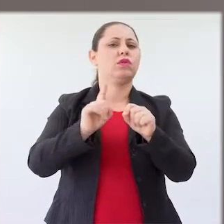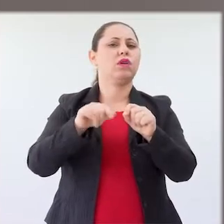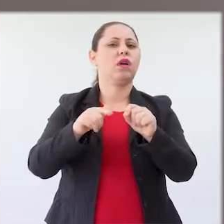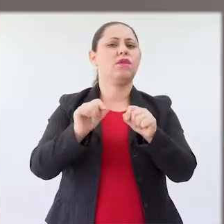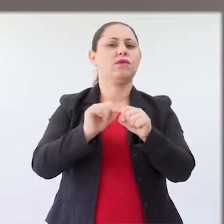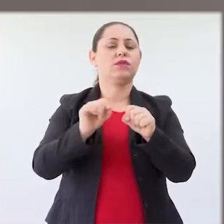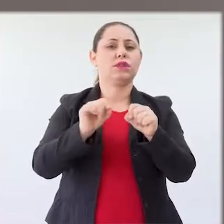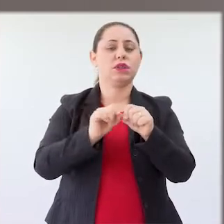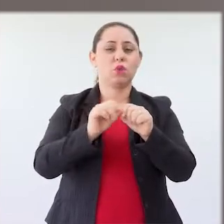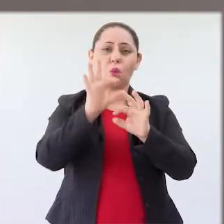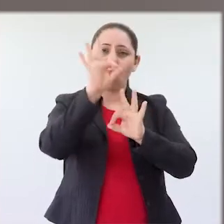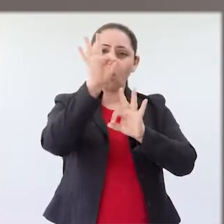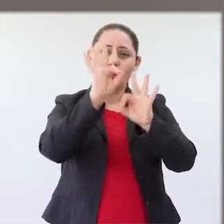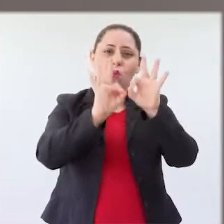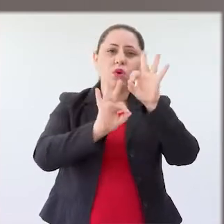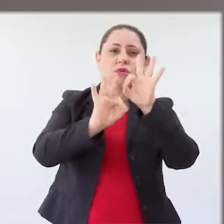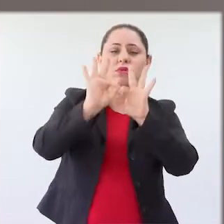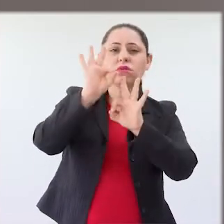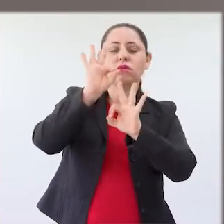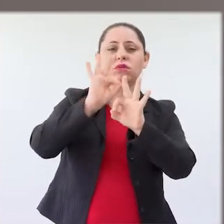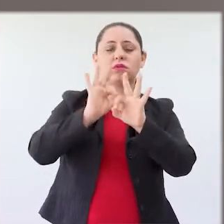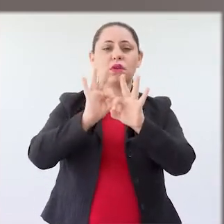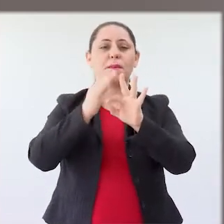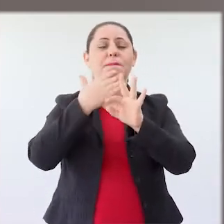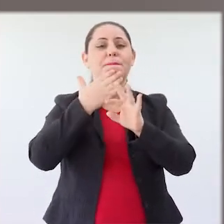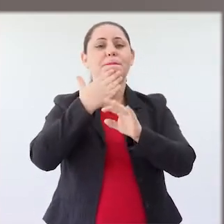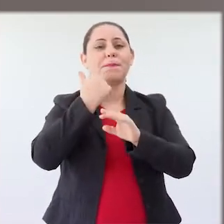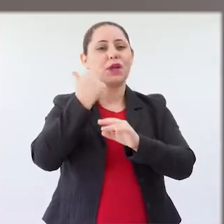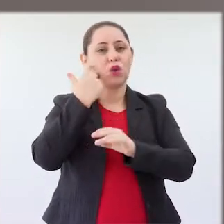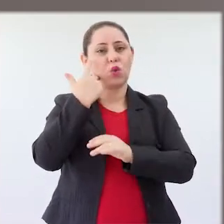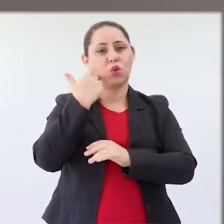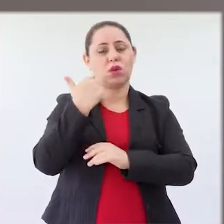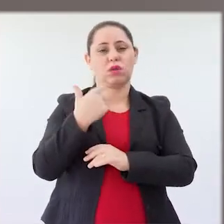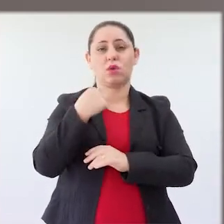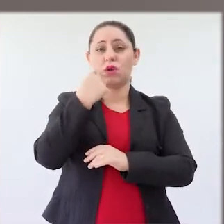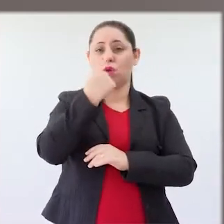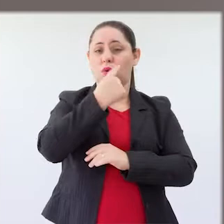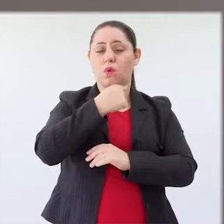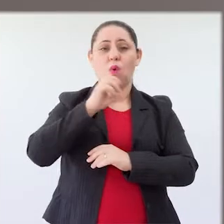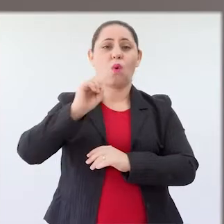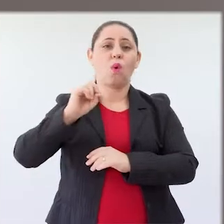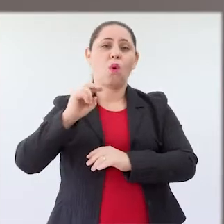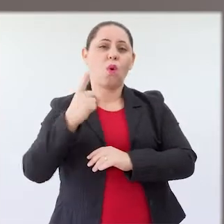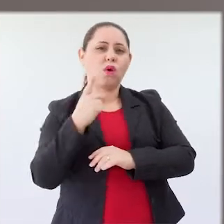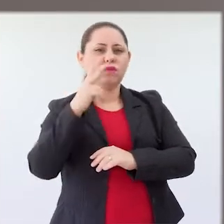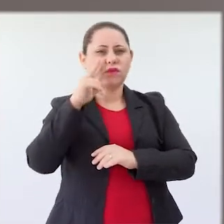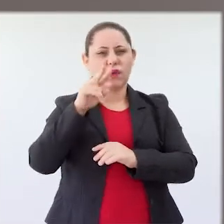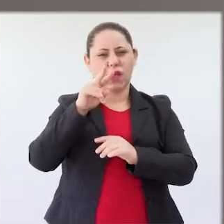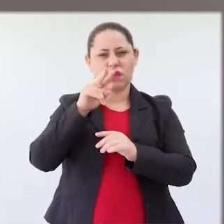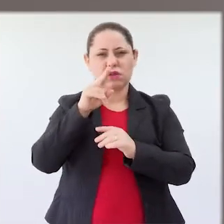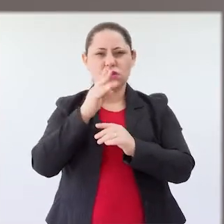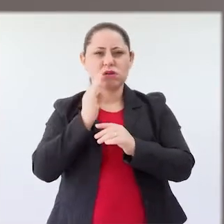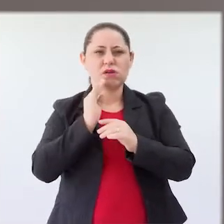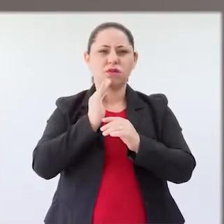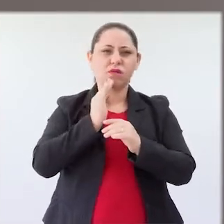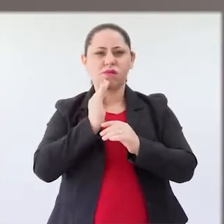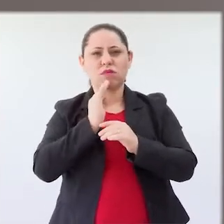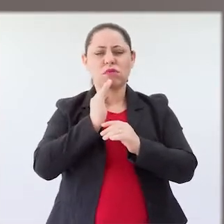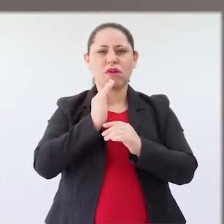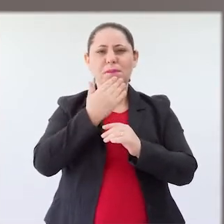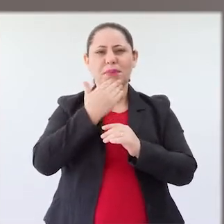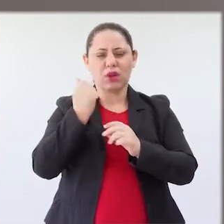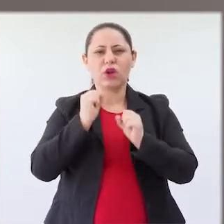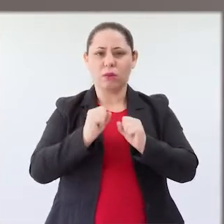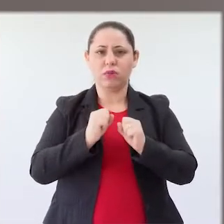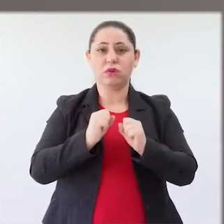uma estruturação da face, uma melhora com naturalidade de lábio ou uma correção. A gente pode melhorar algumas